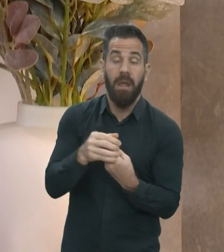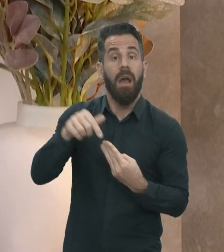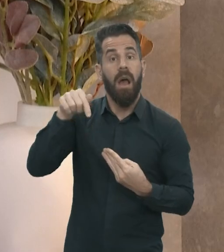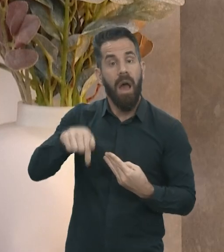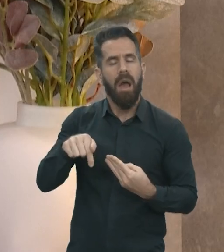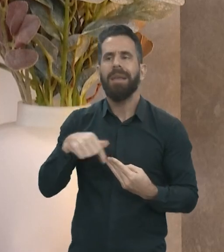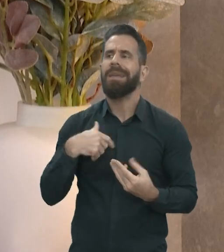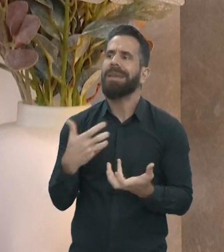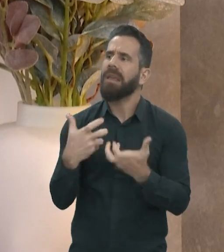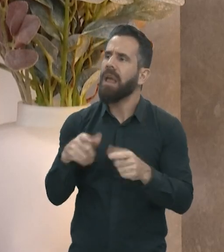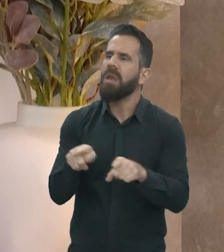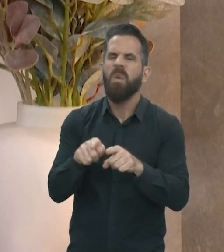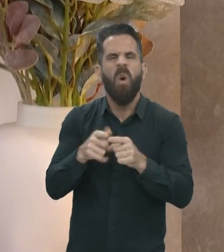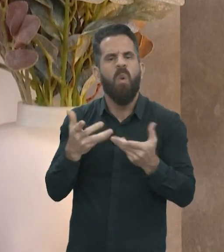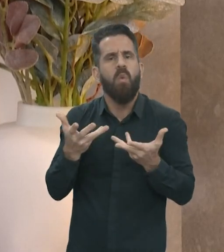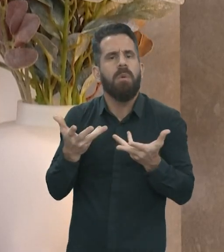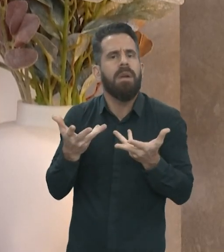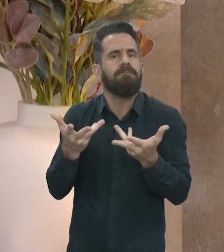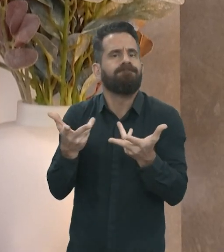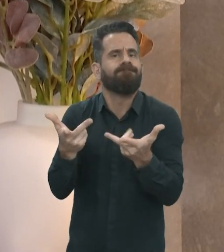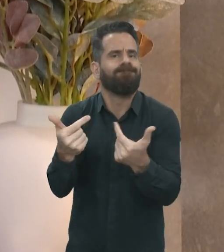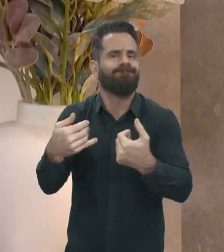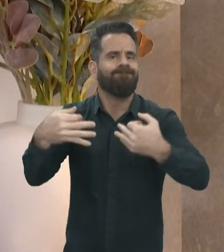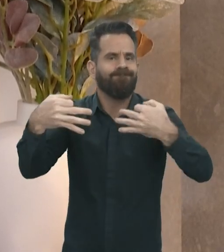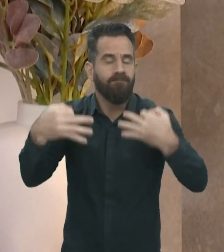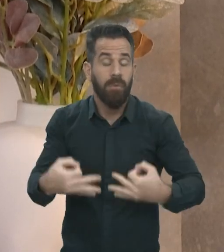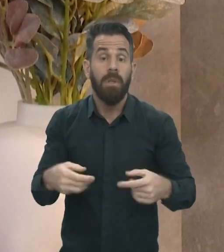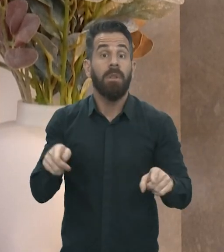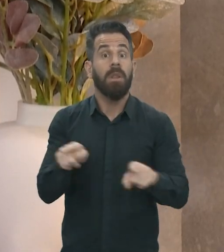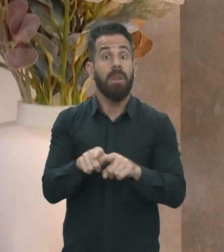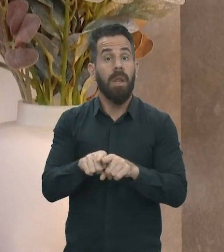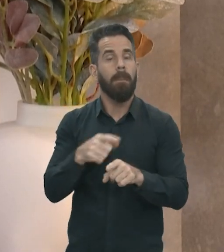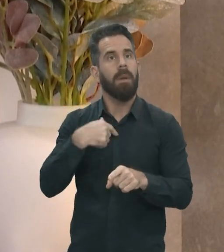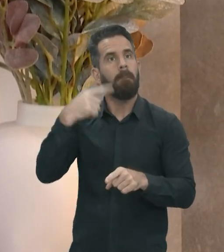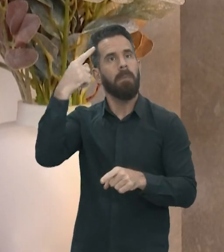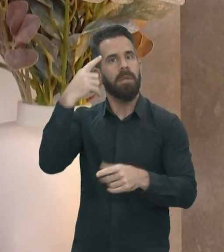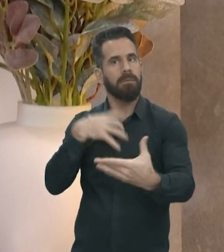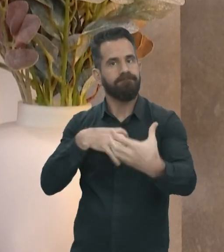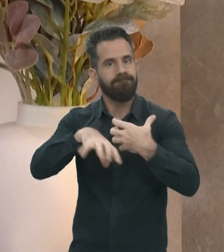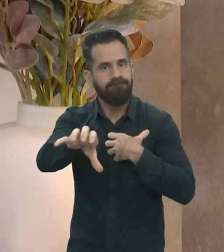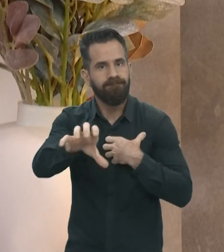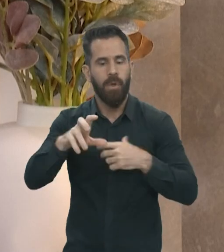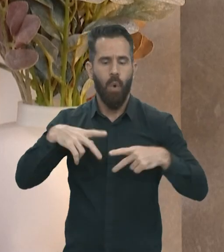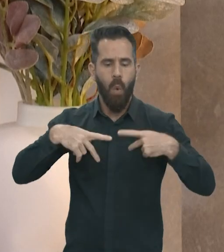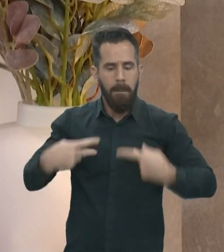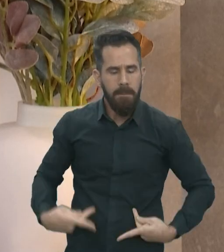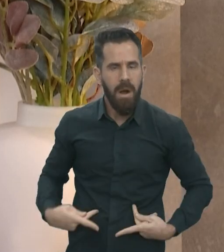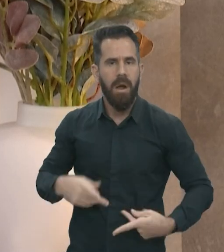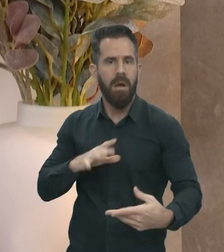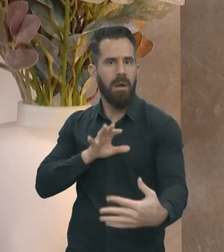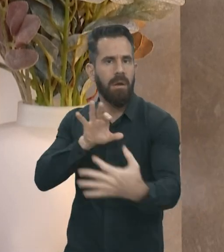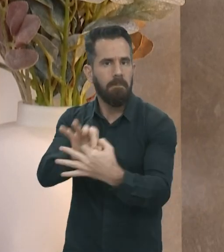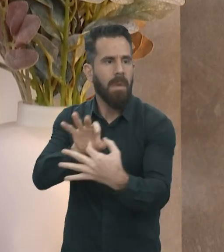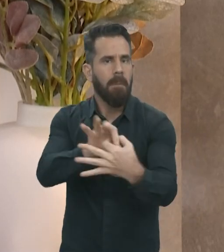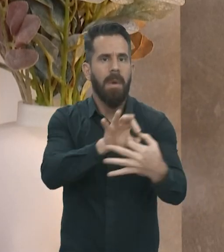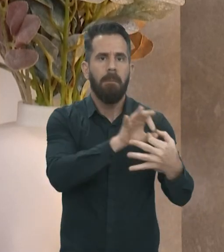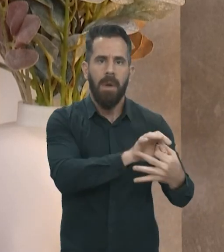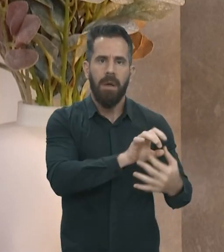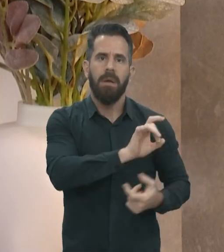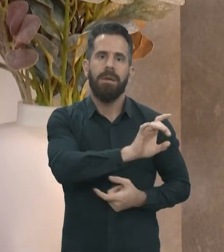efetivas para que isso aconteça de maneira humanizada, e de maneira que nós tenhamos, né, essa